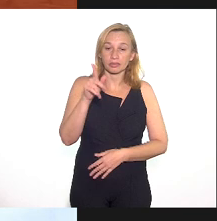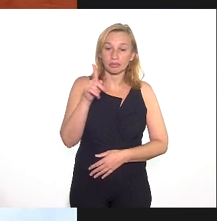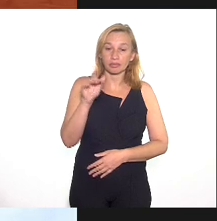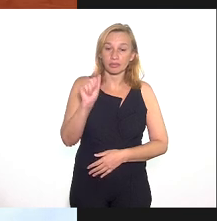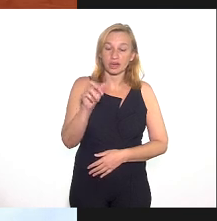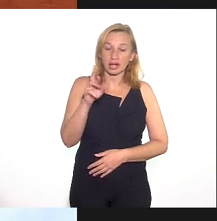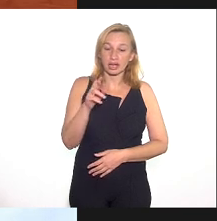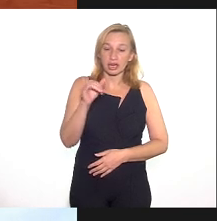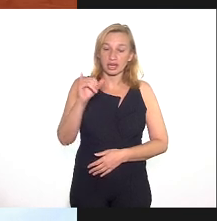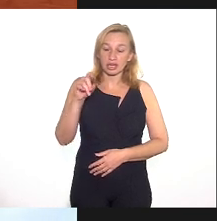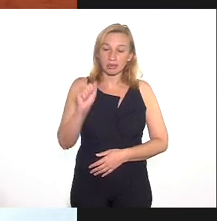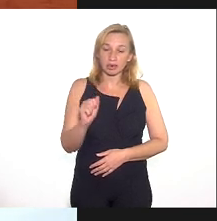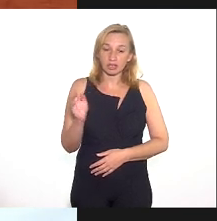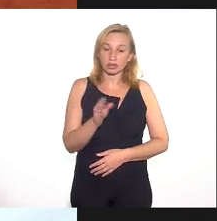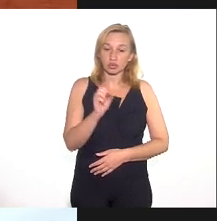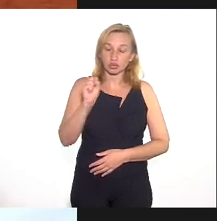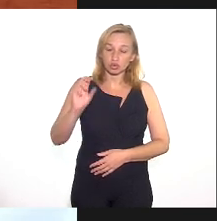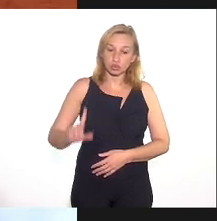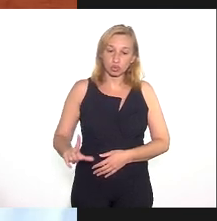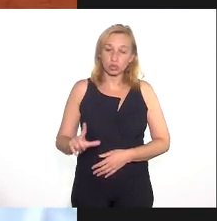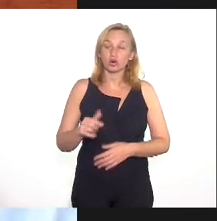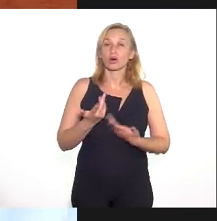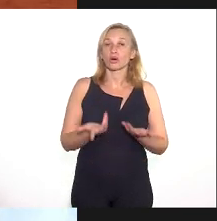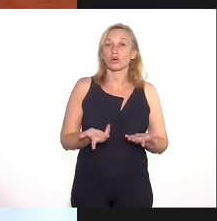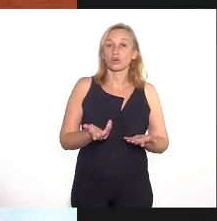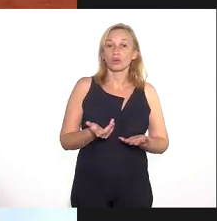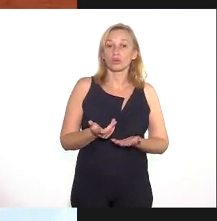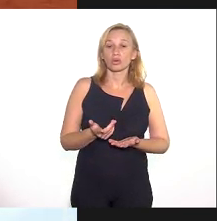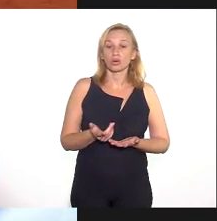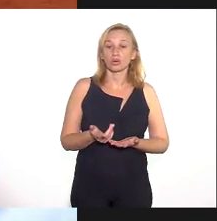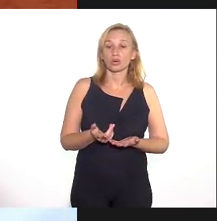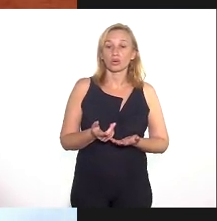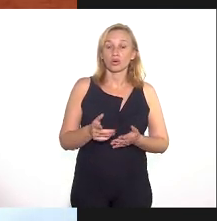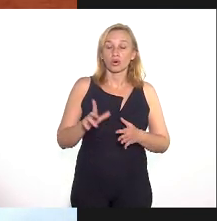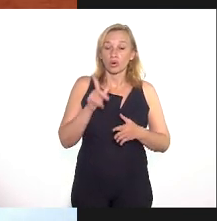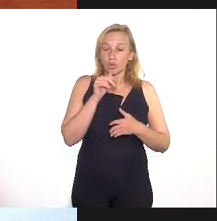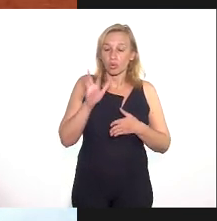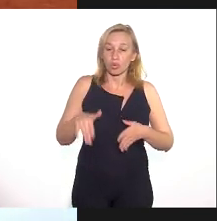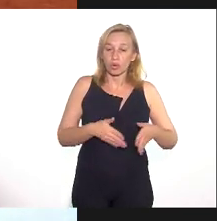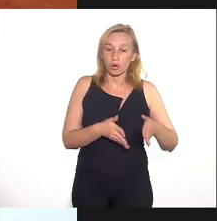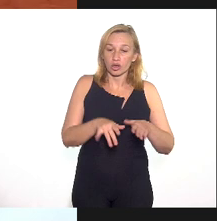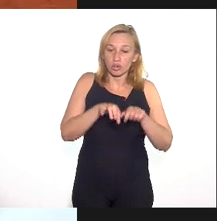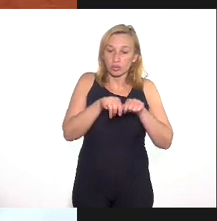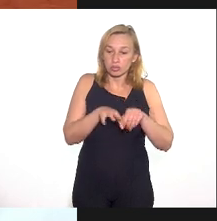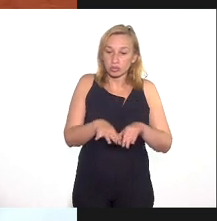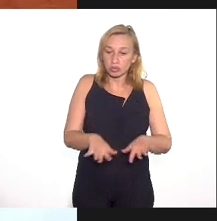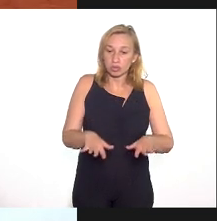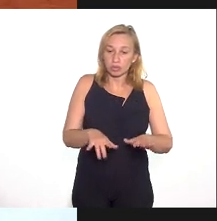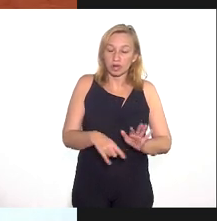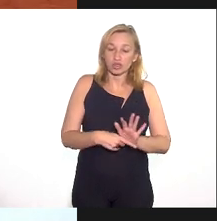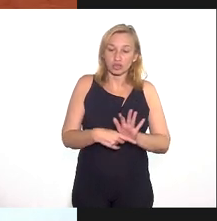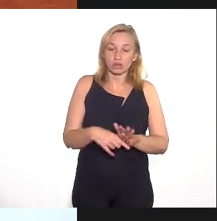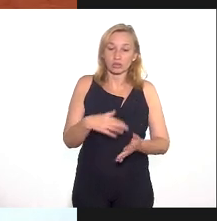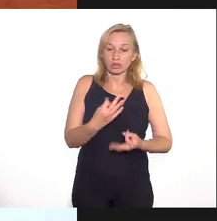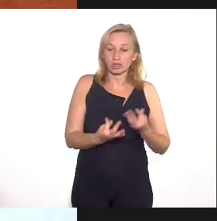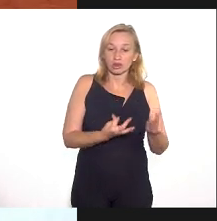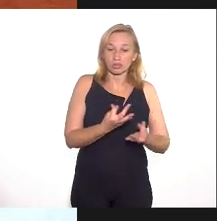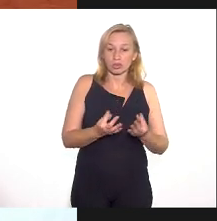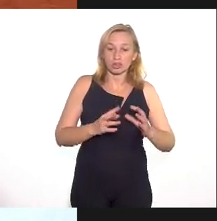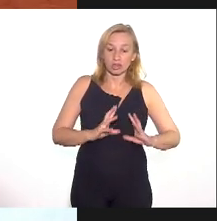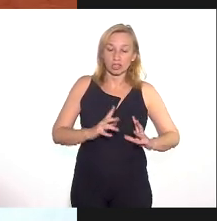exemplo, do Guandu para formar, para alimentar o tratamento. Esses rios deviam